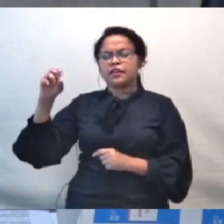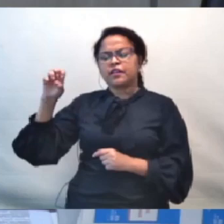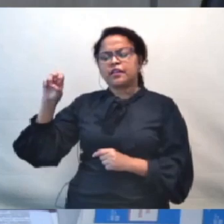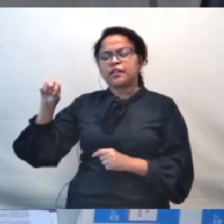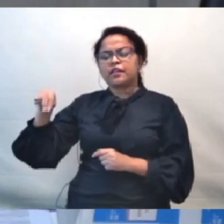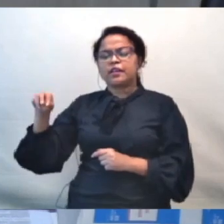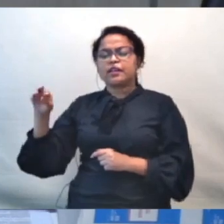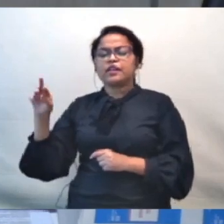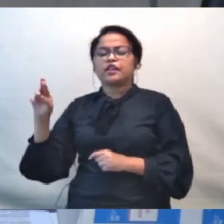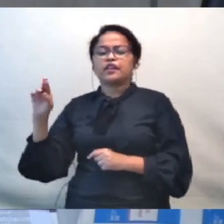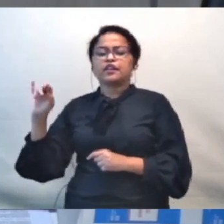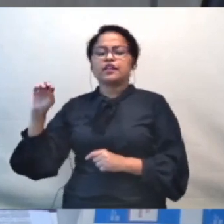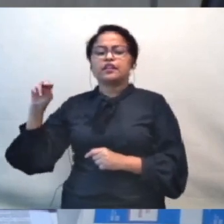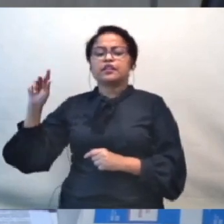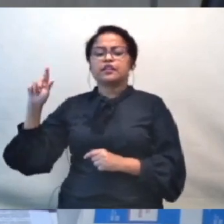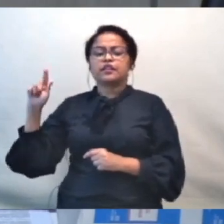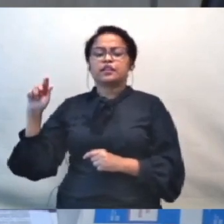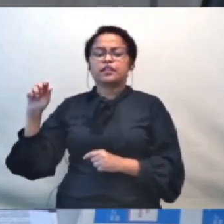Sudecap.